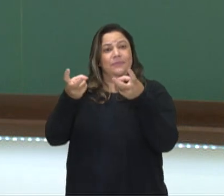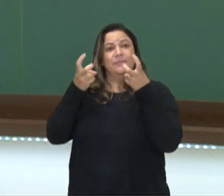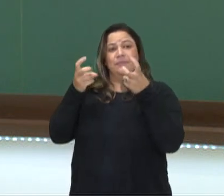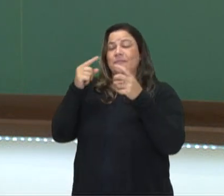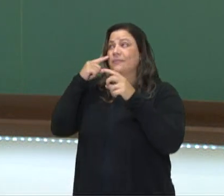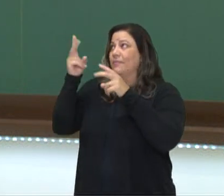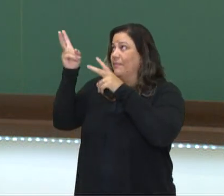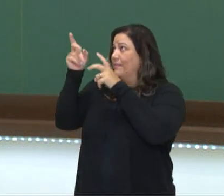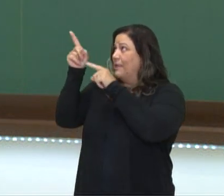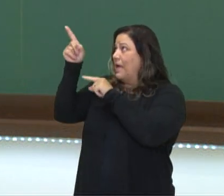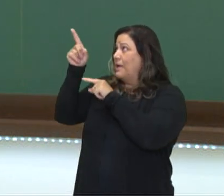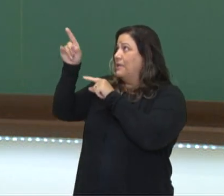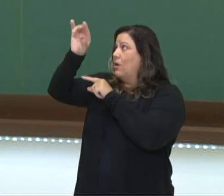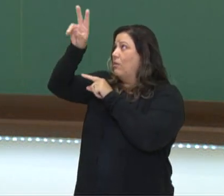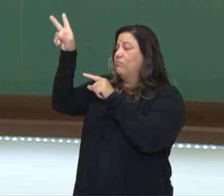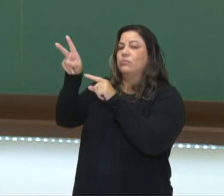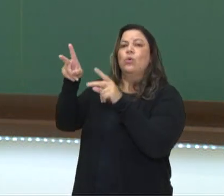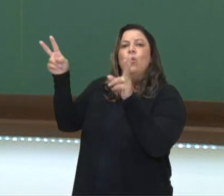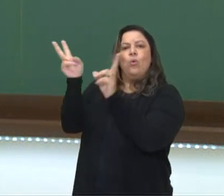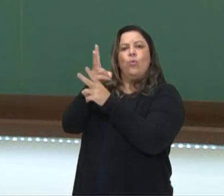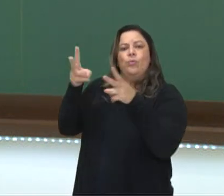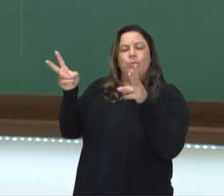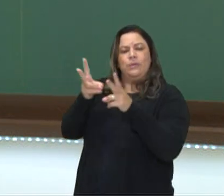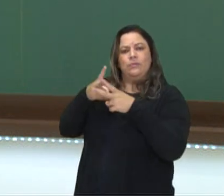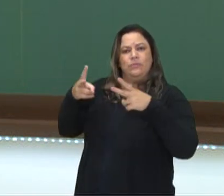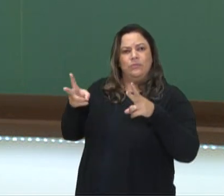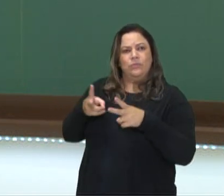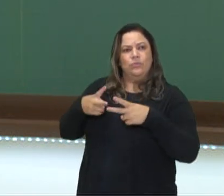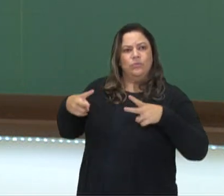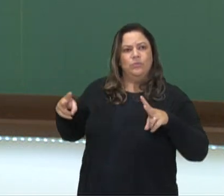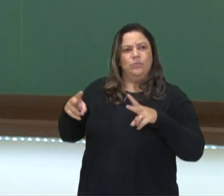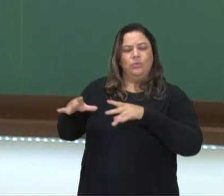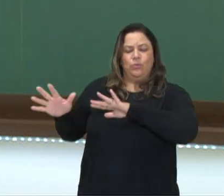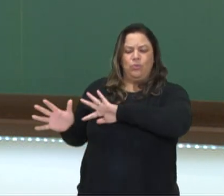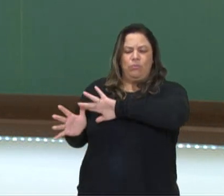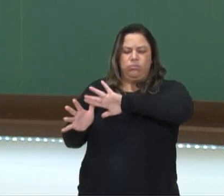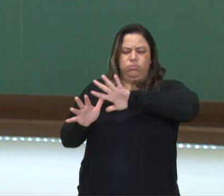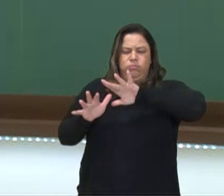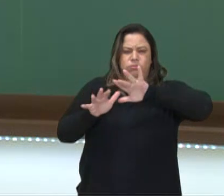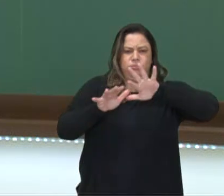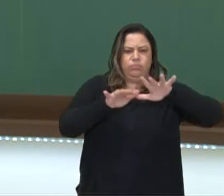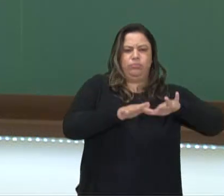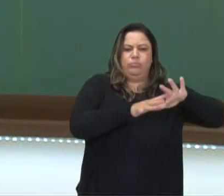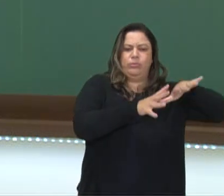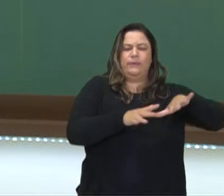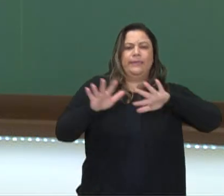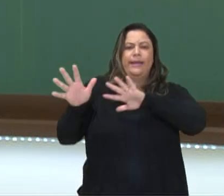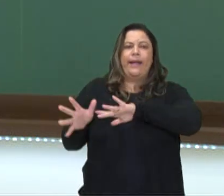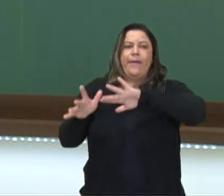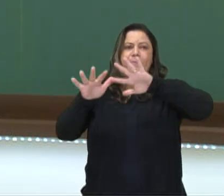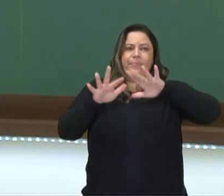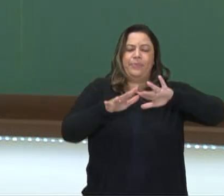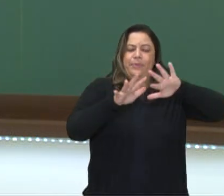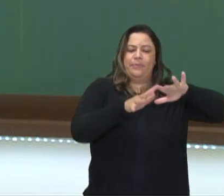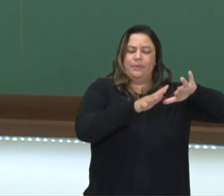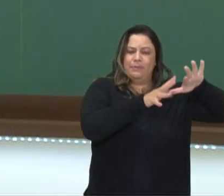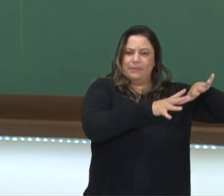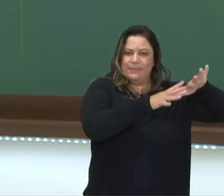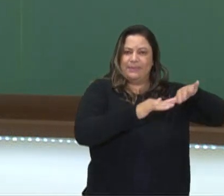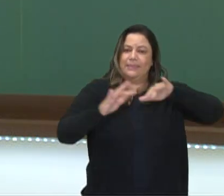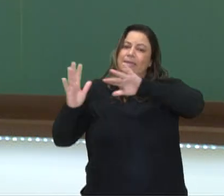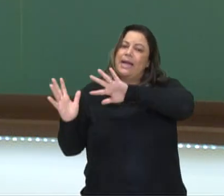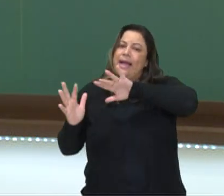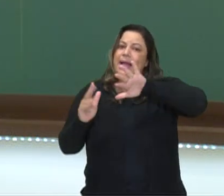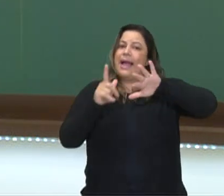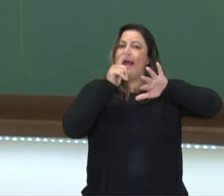atenção aqui, ó, os ventos vão empurrar a água nessa direção aqui. Ó. A água quente ela vai ser empurrada para